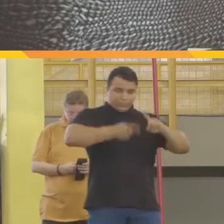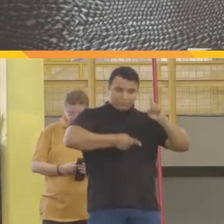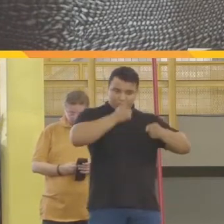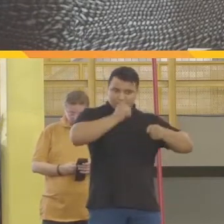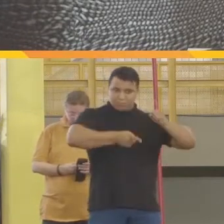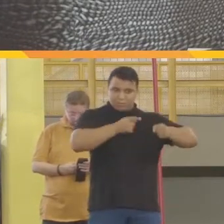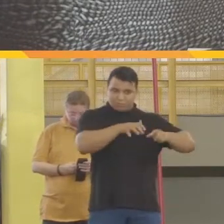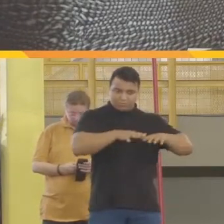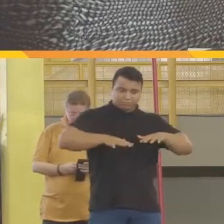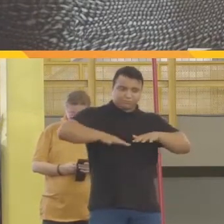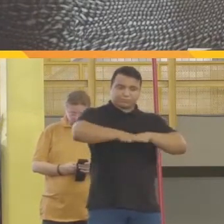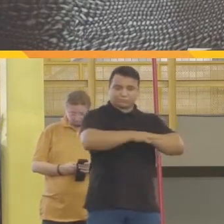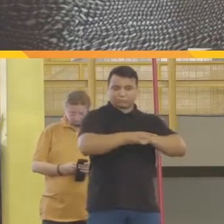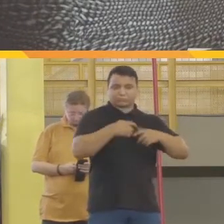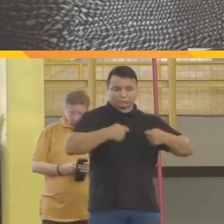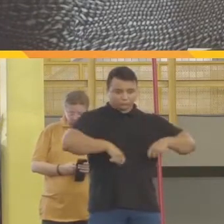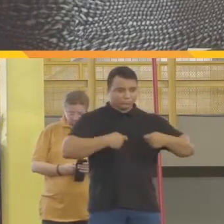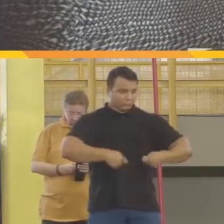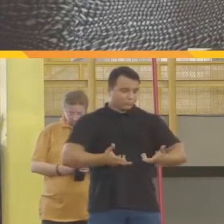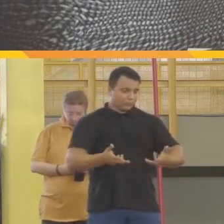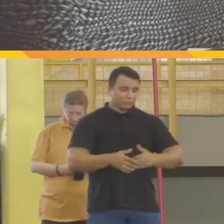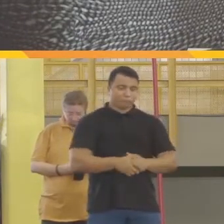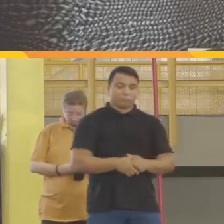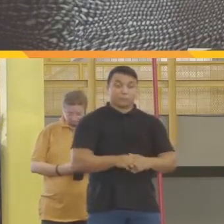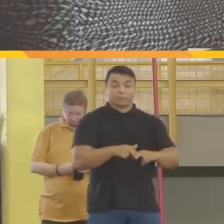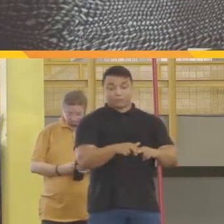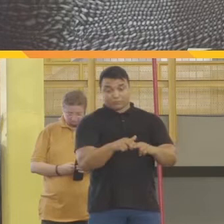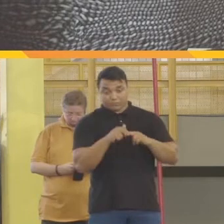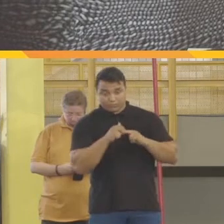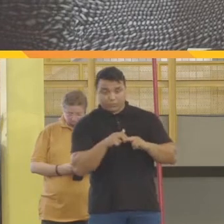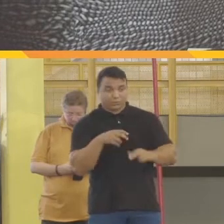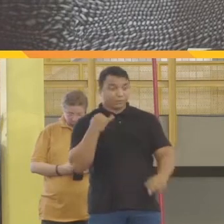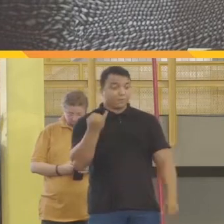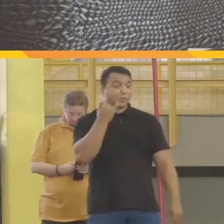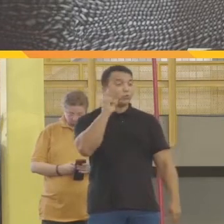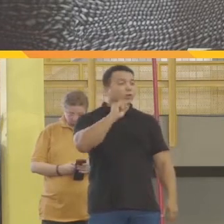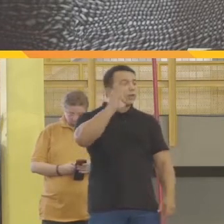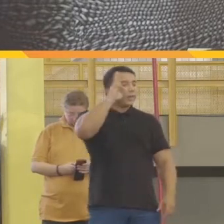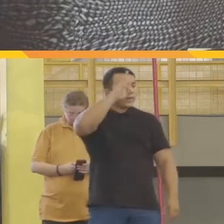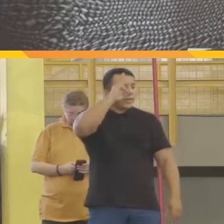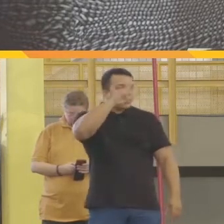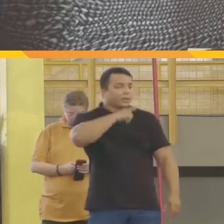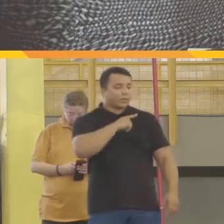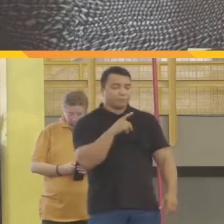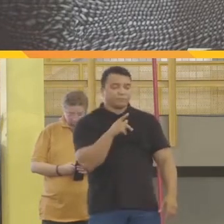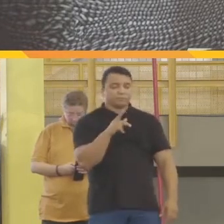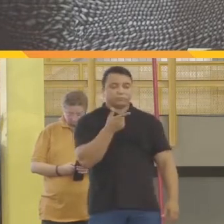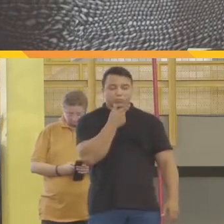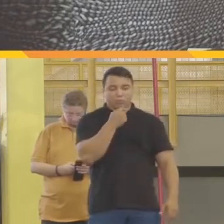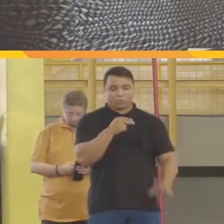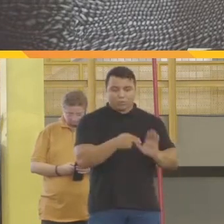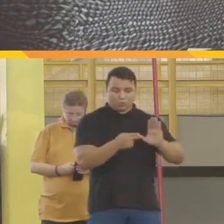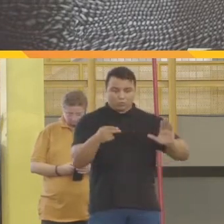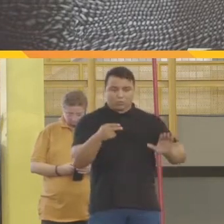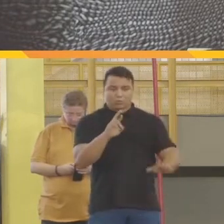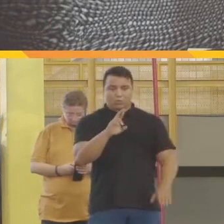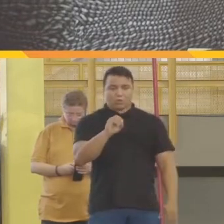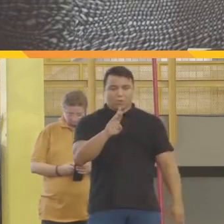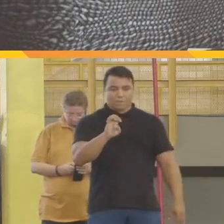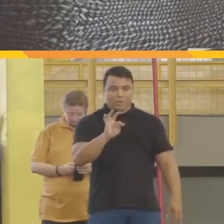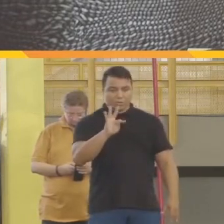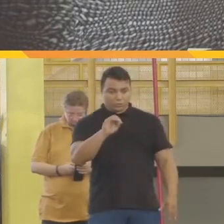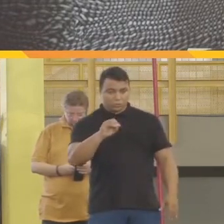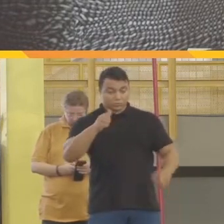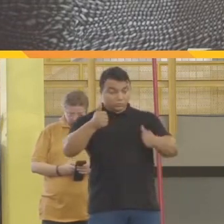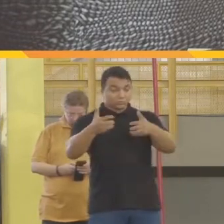passaria a exercer sobre esse território. Junto a isso, é importante dizer que o professor Roberto da Mata ele destaca uma outra